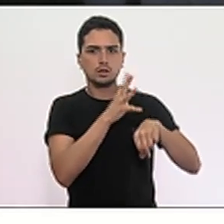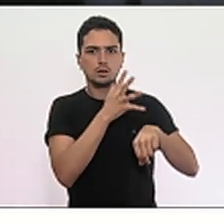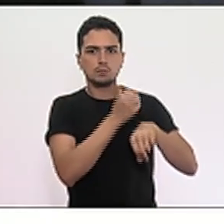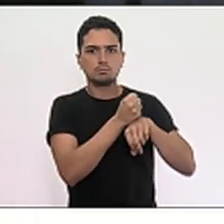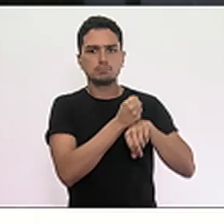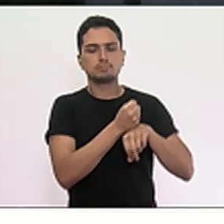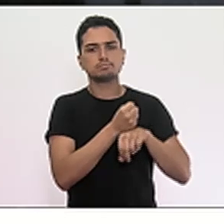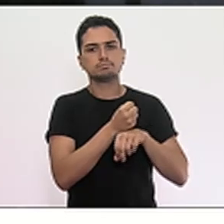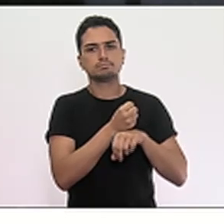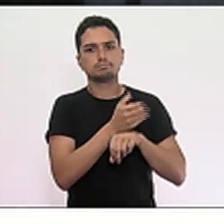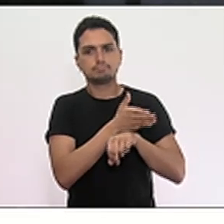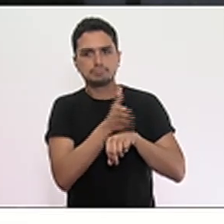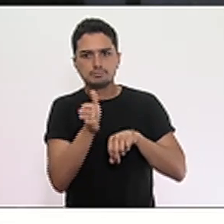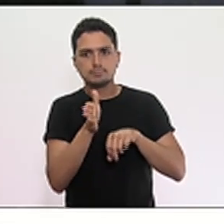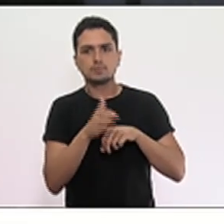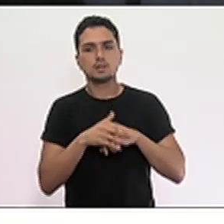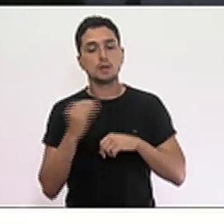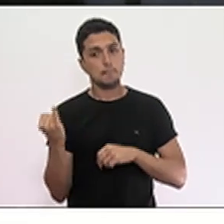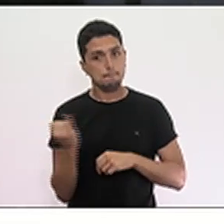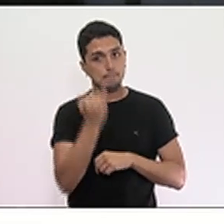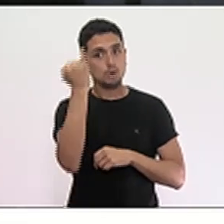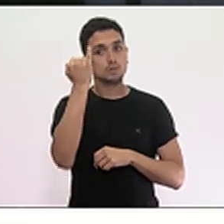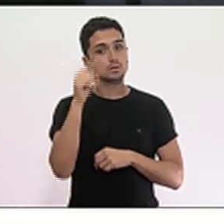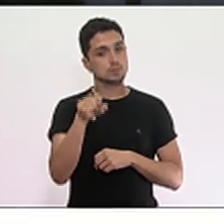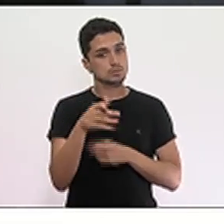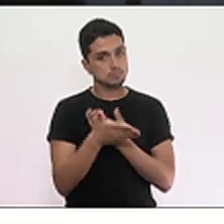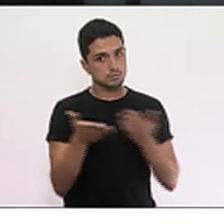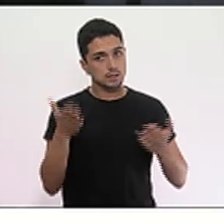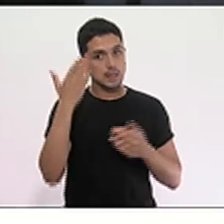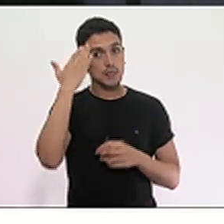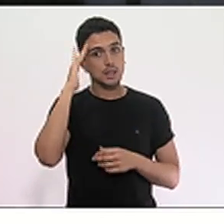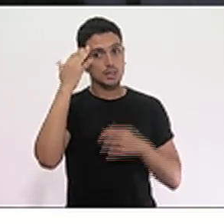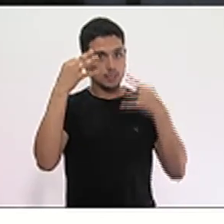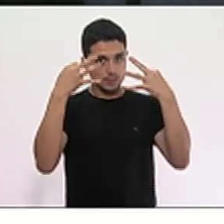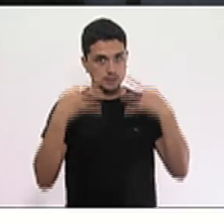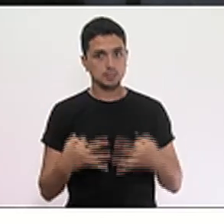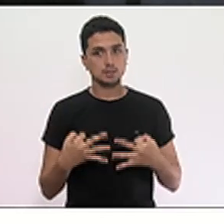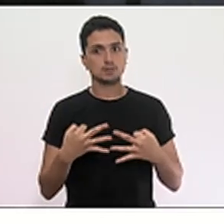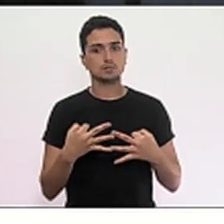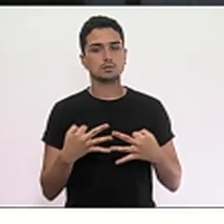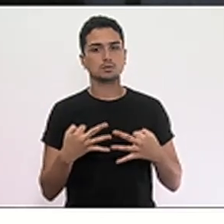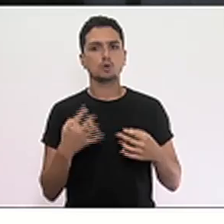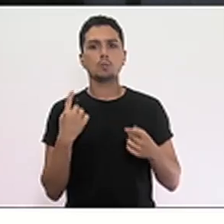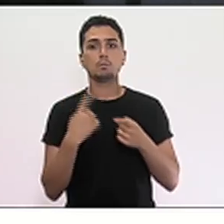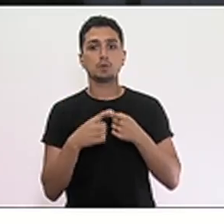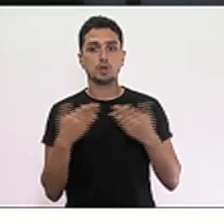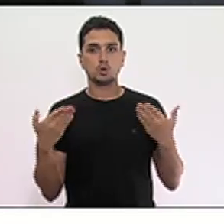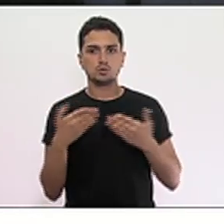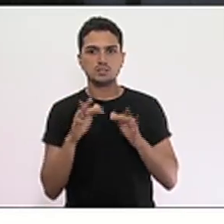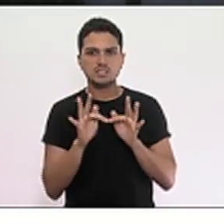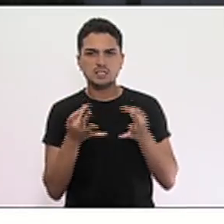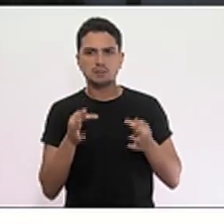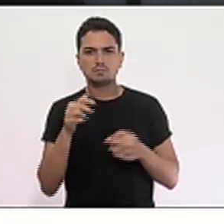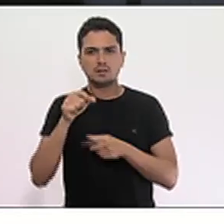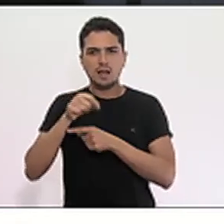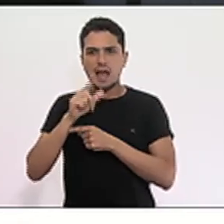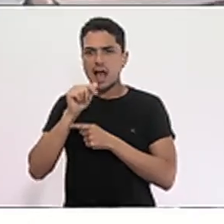vocês entenderem, porque muitas das coisas, um simples vazamento hoje não é consertado na SEDAI. Muito bom dia e obrigado.